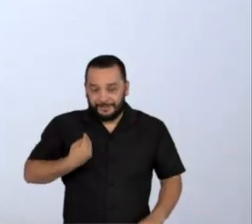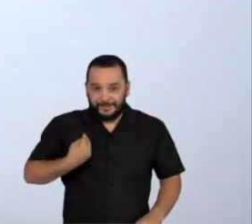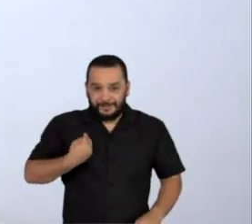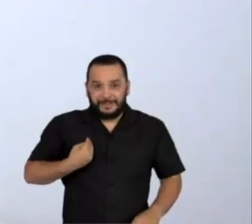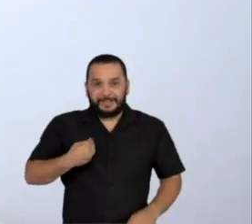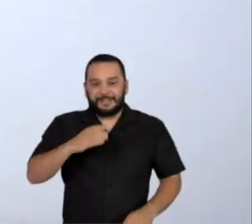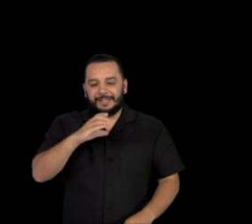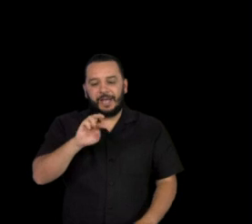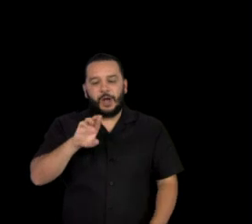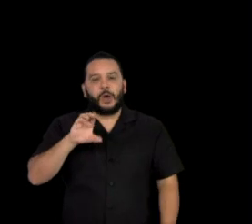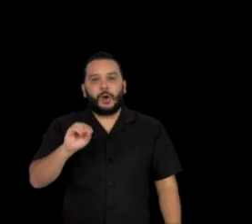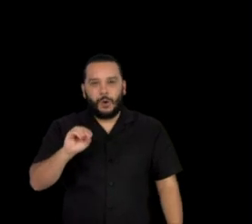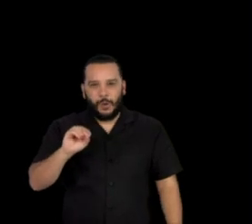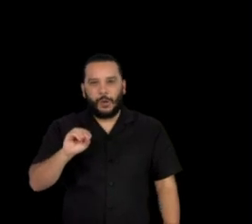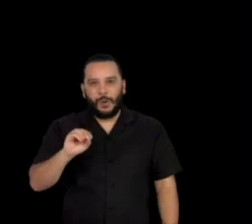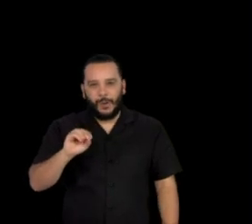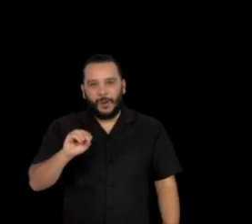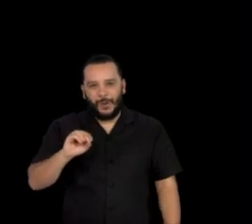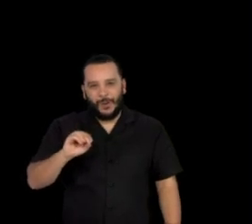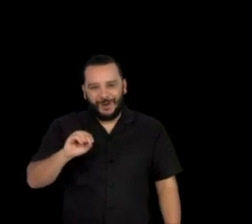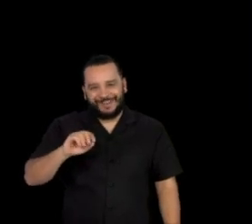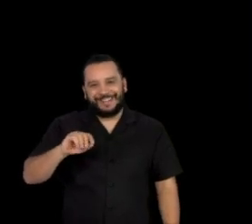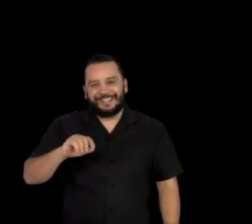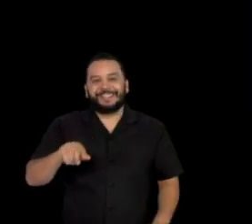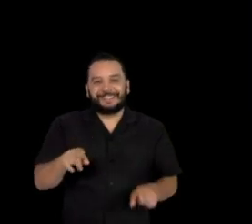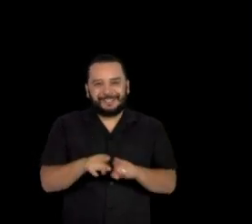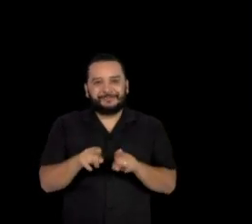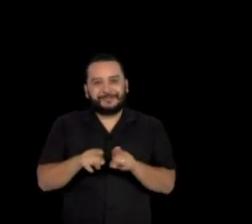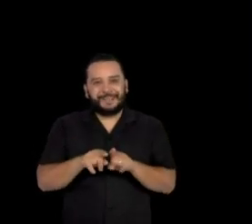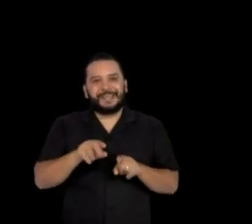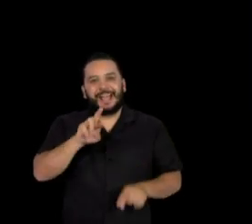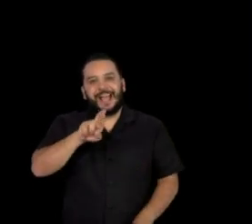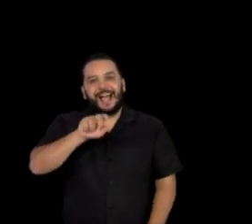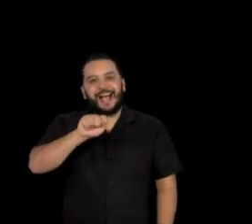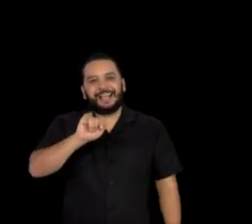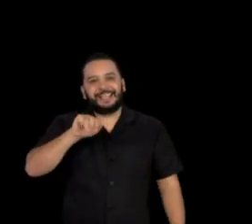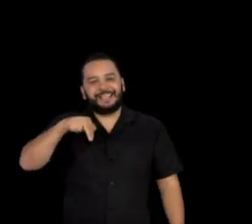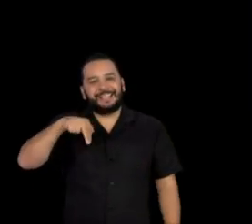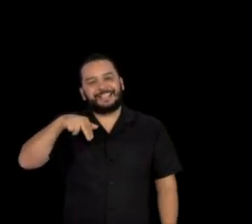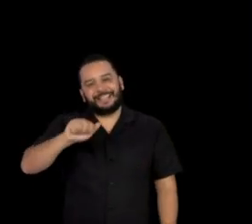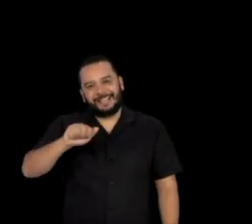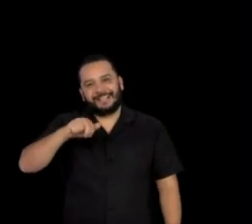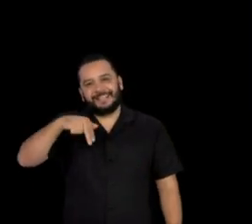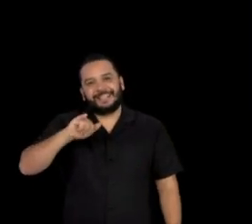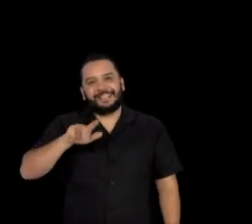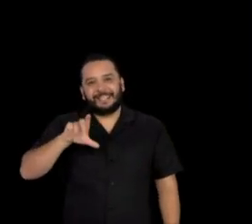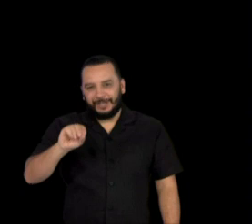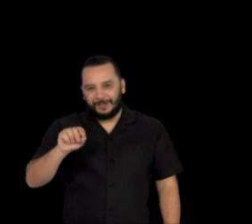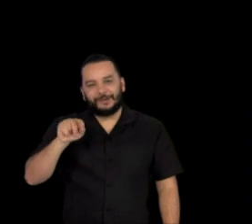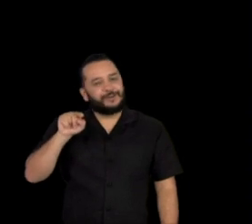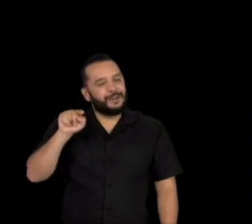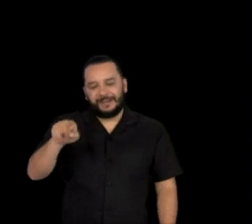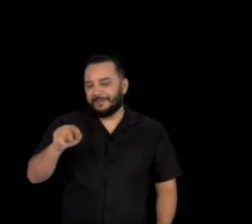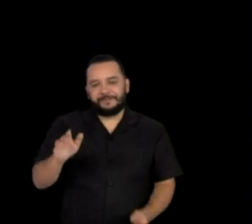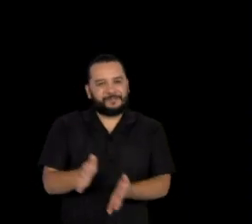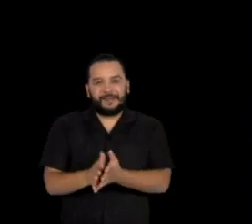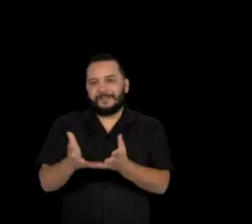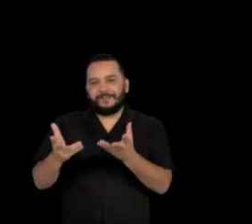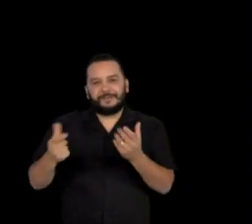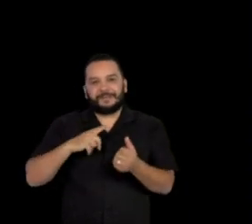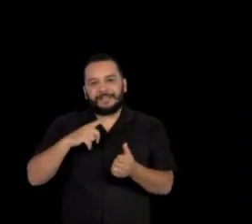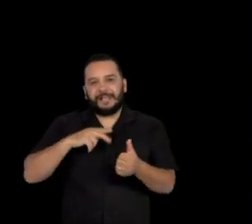Cro e nossa rainha do Nilo, Pitonisa de Tebas, Rainha das Terras Férteis, tantos